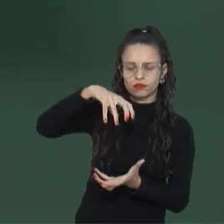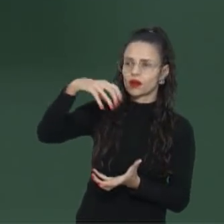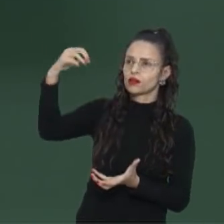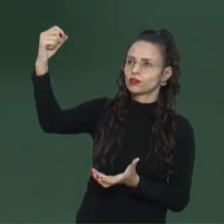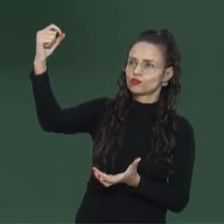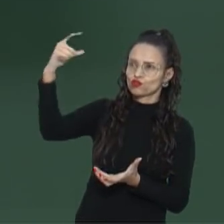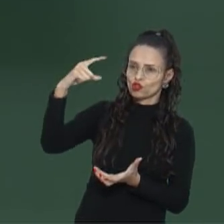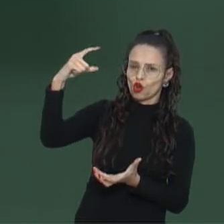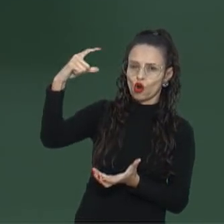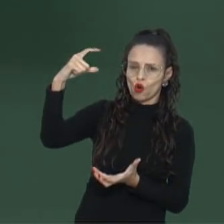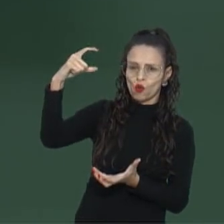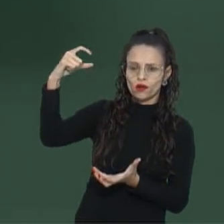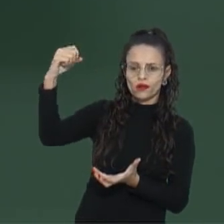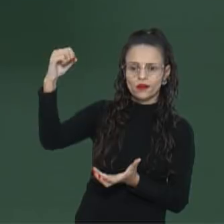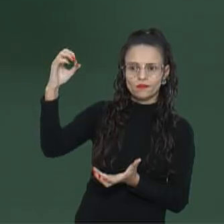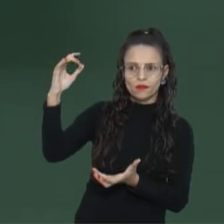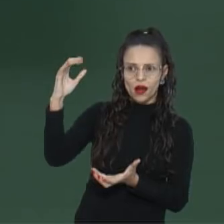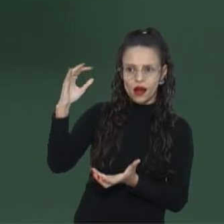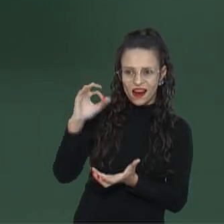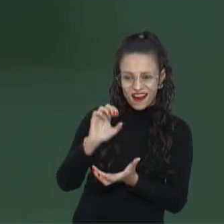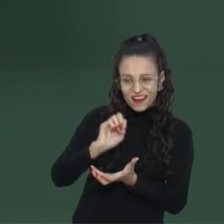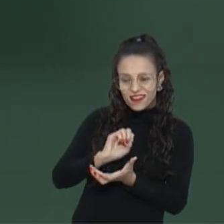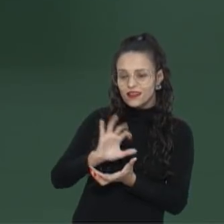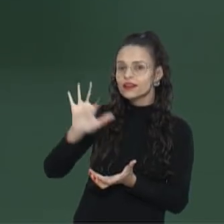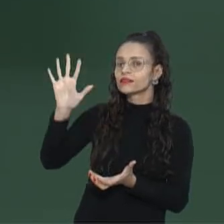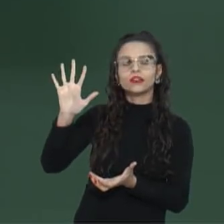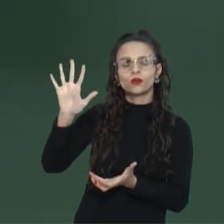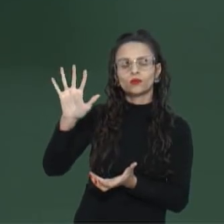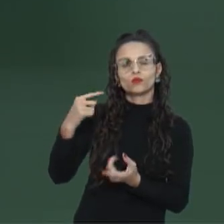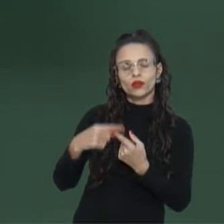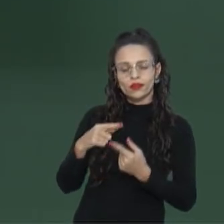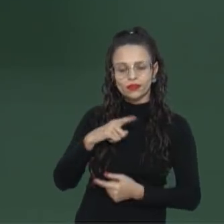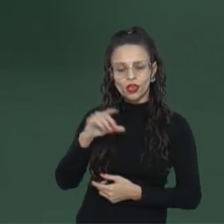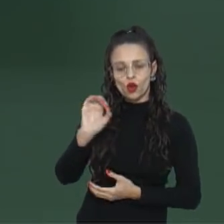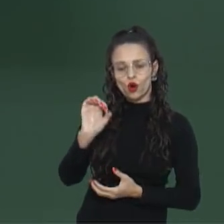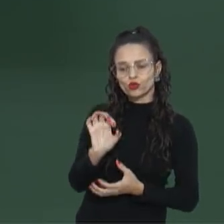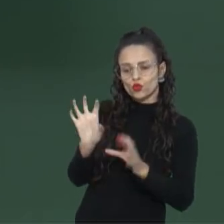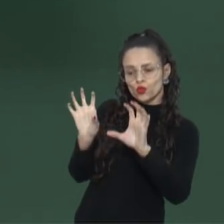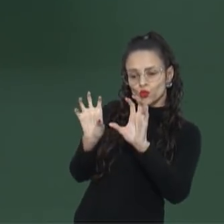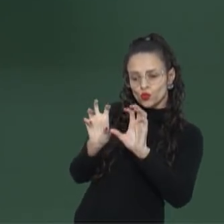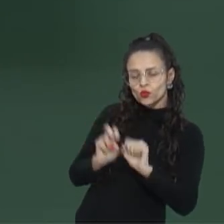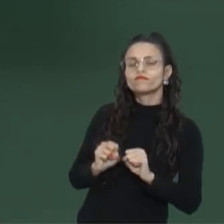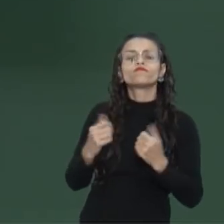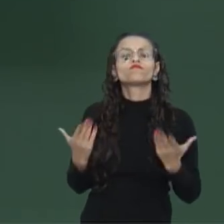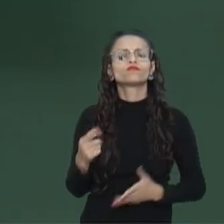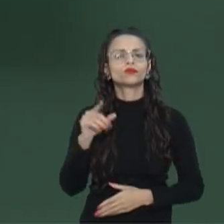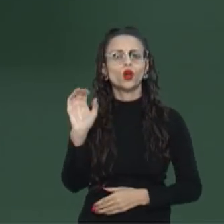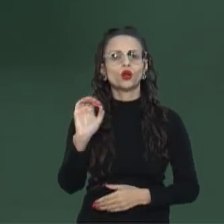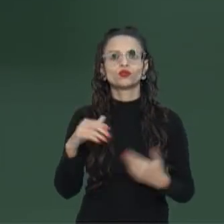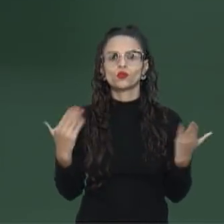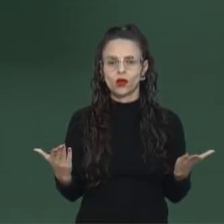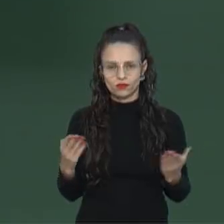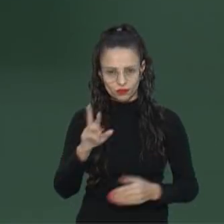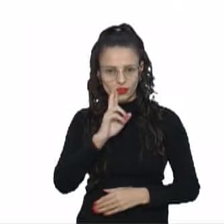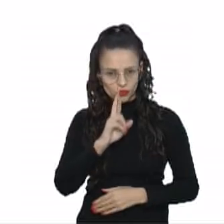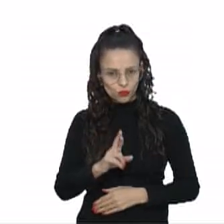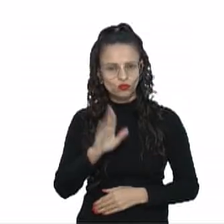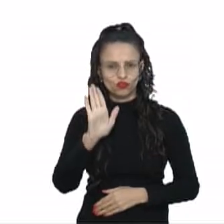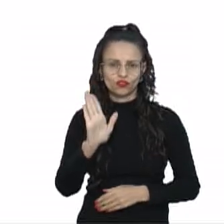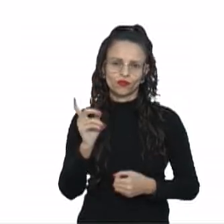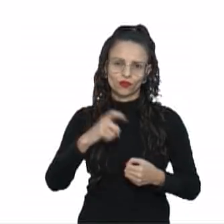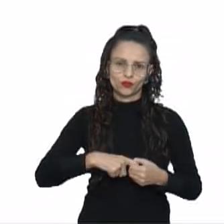o dia não vai totalmente embora, porque existe um óxido que retém esse calor. Que óxido é esse? Responde e eu já retorno.